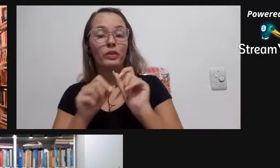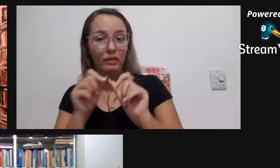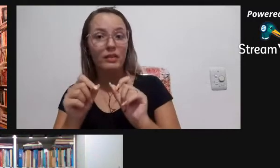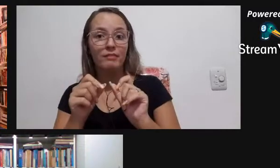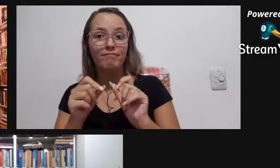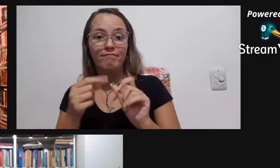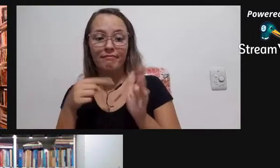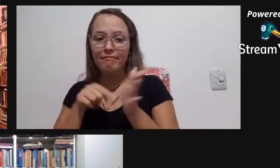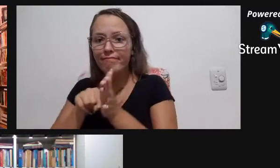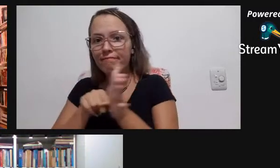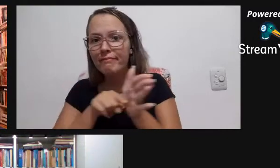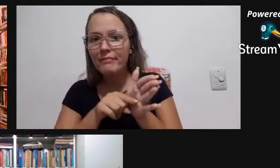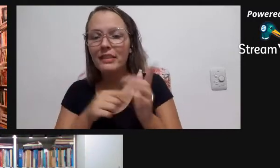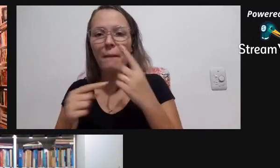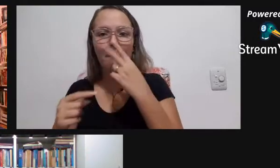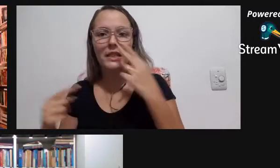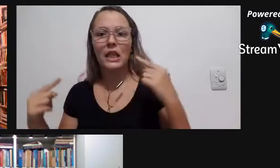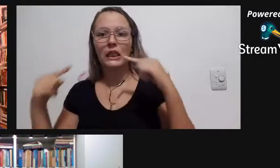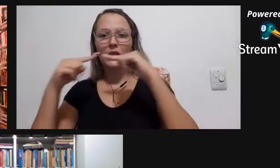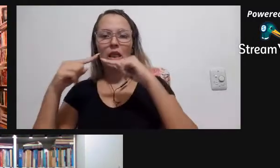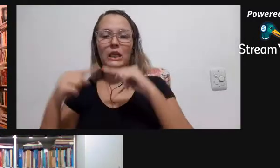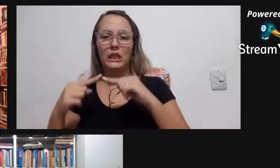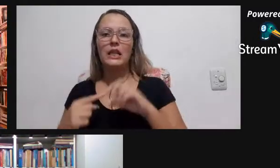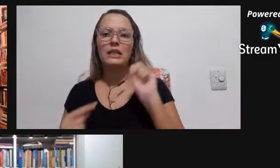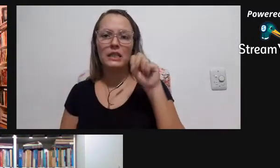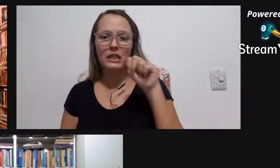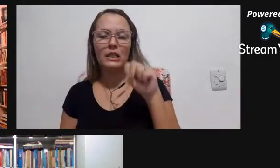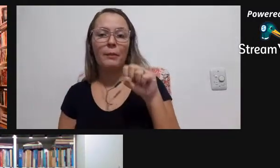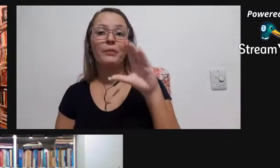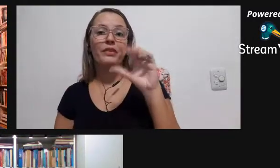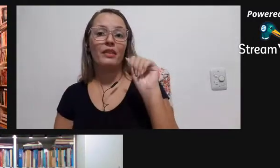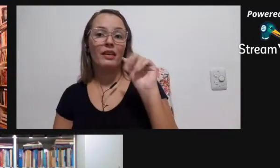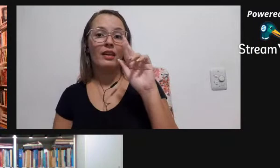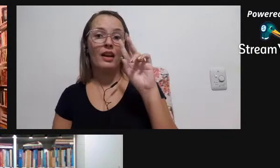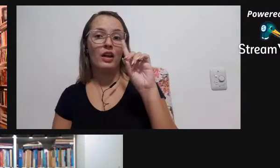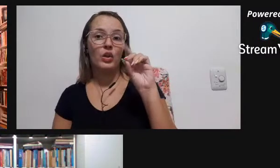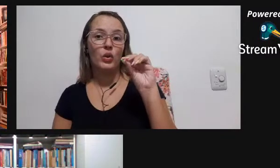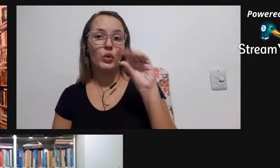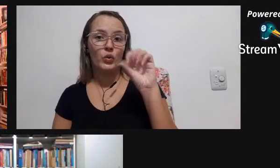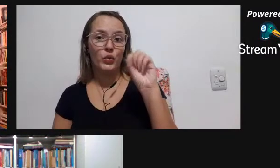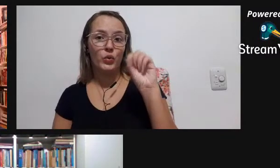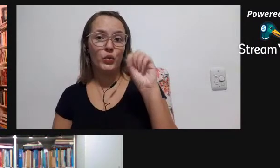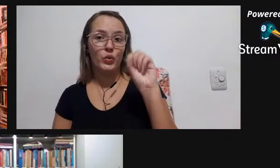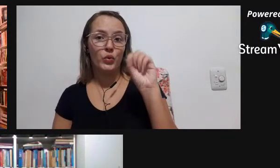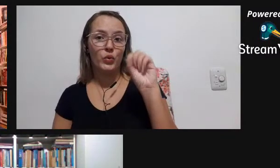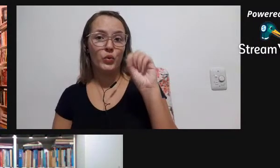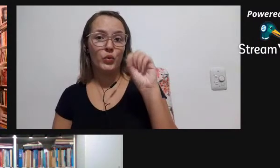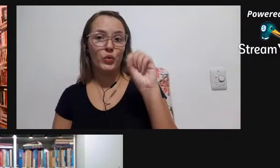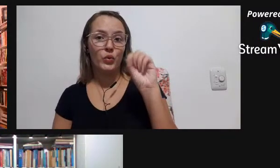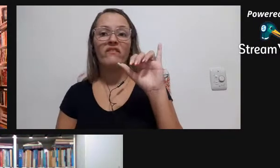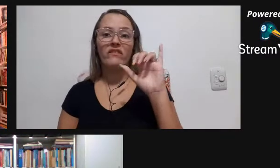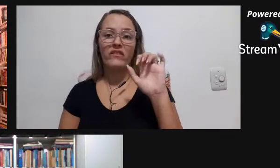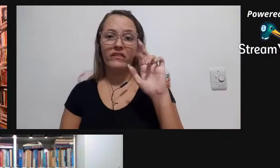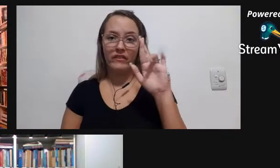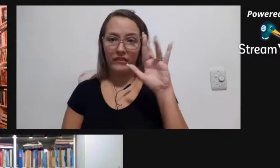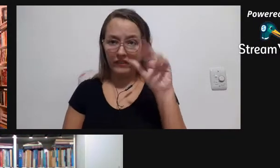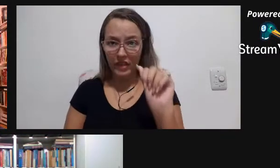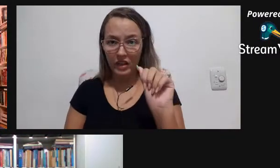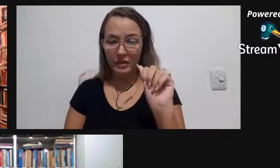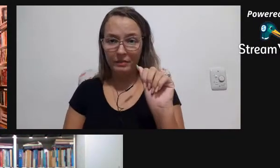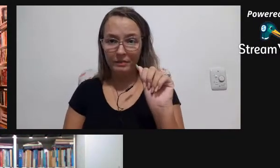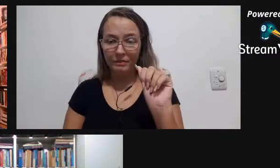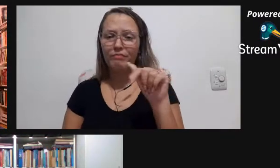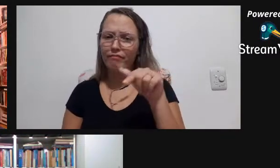o Cardoso Vieira, aqui na Paraíba, por exemplo, que foi prof, né, estudou na escola no estudou no